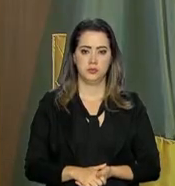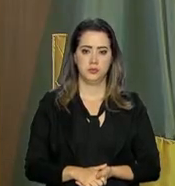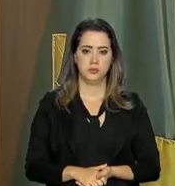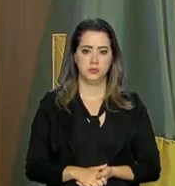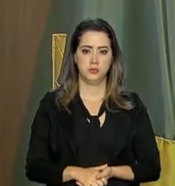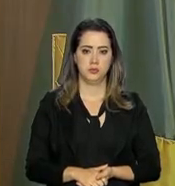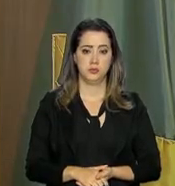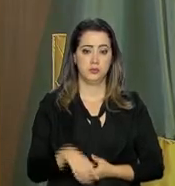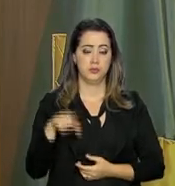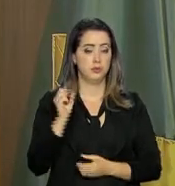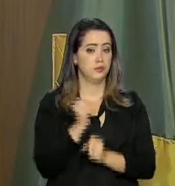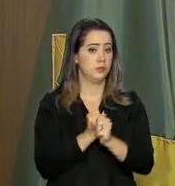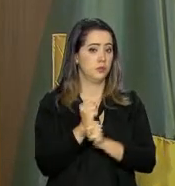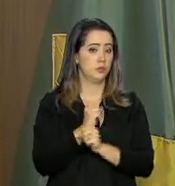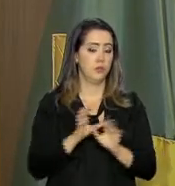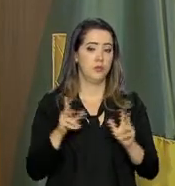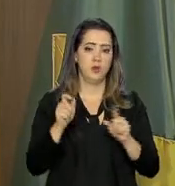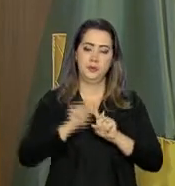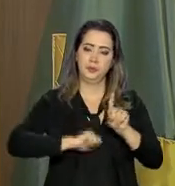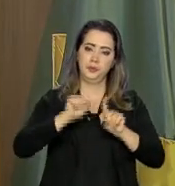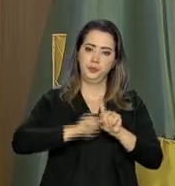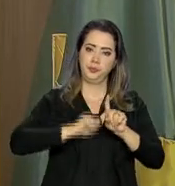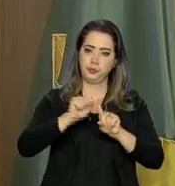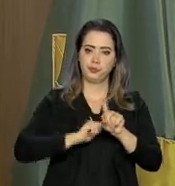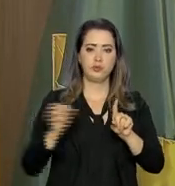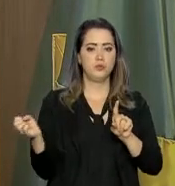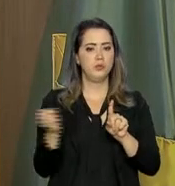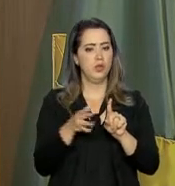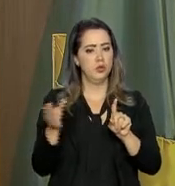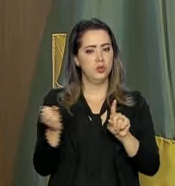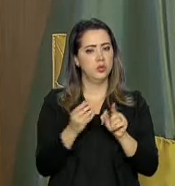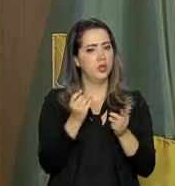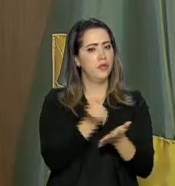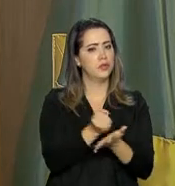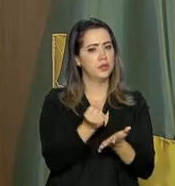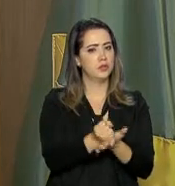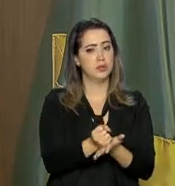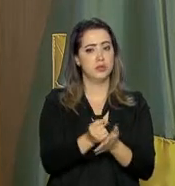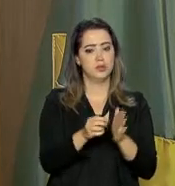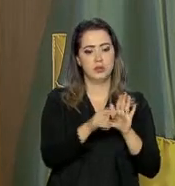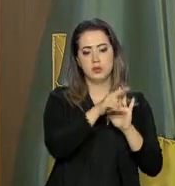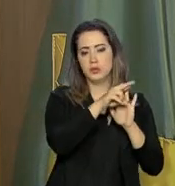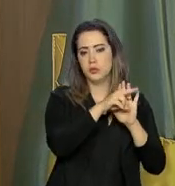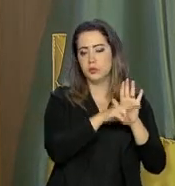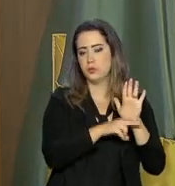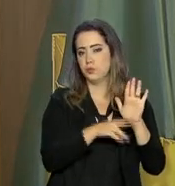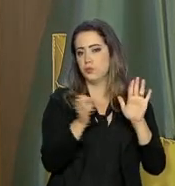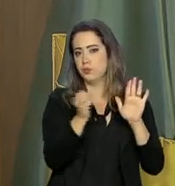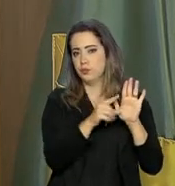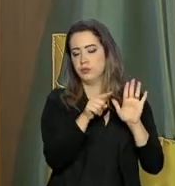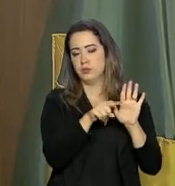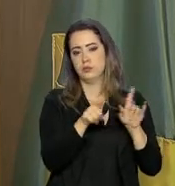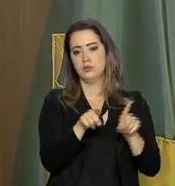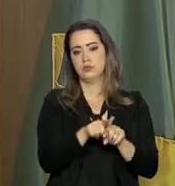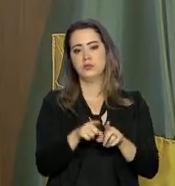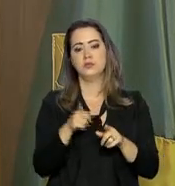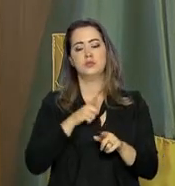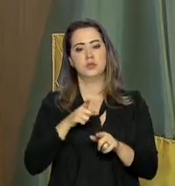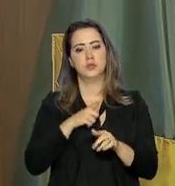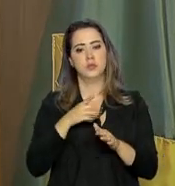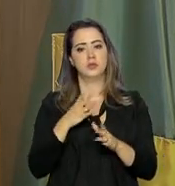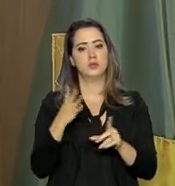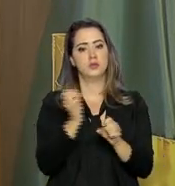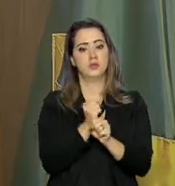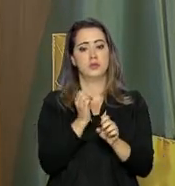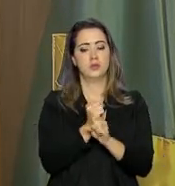essian todos os meses essas novas modalidades que foram trazidas pela modernização trabalhista registraram